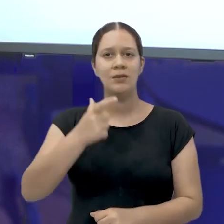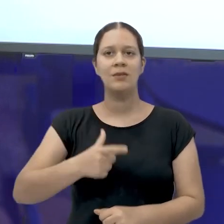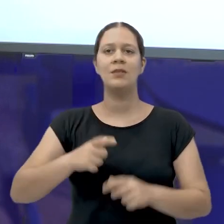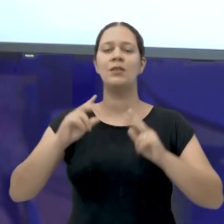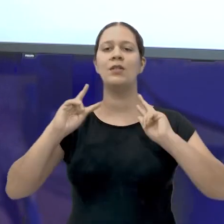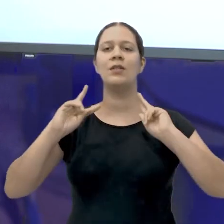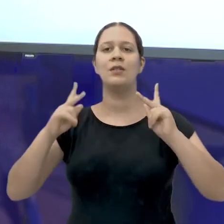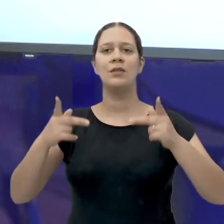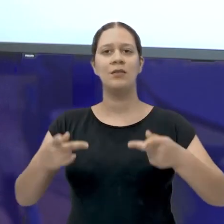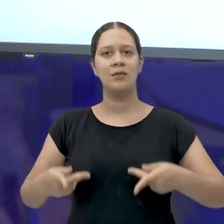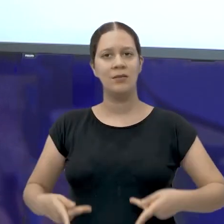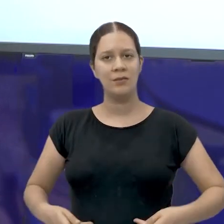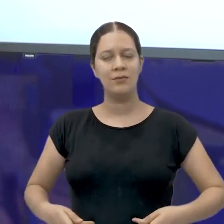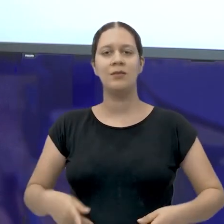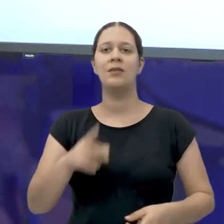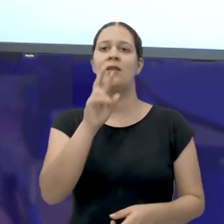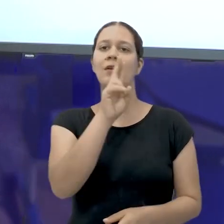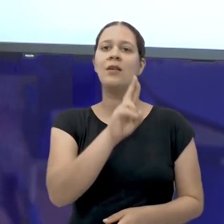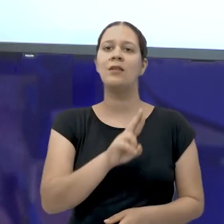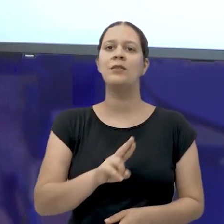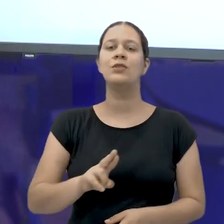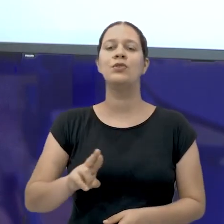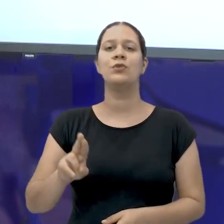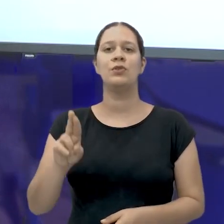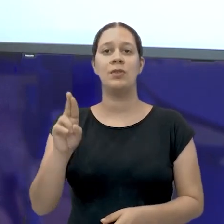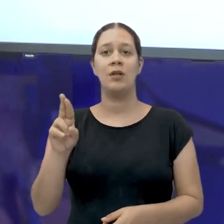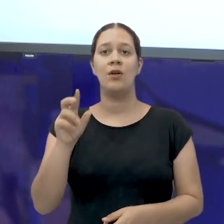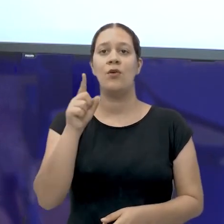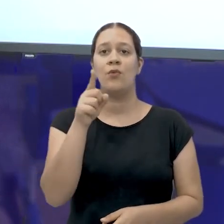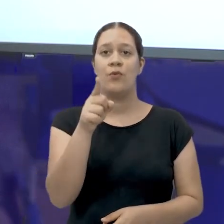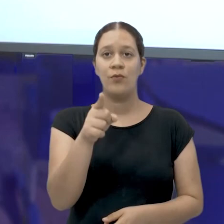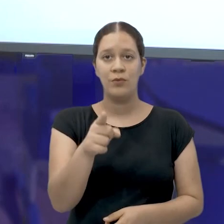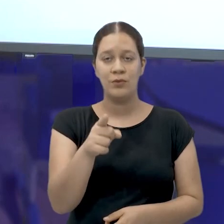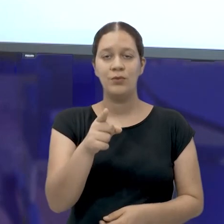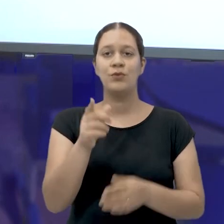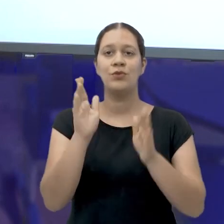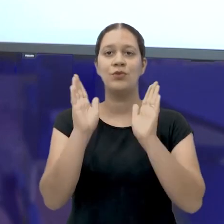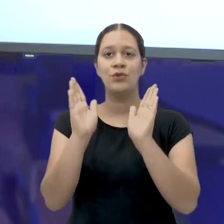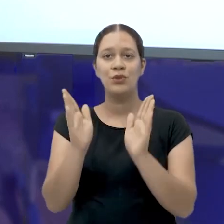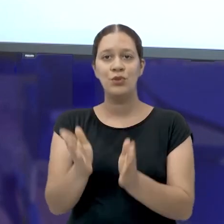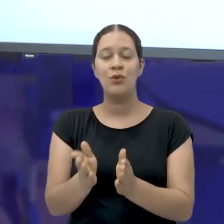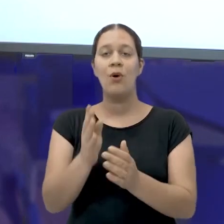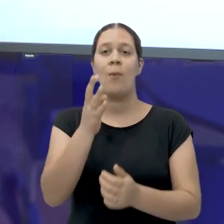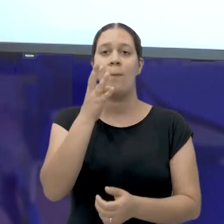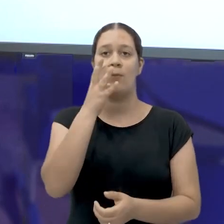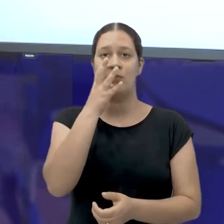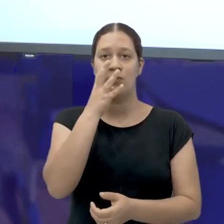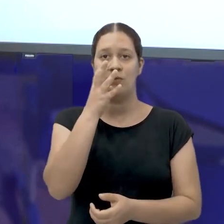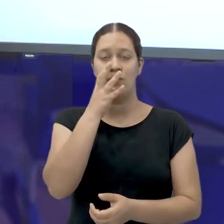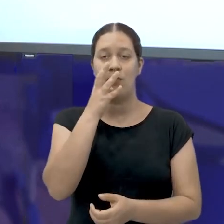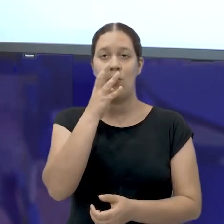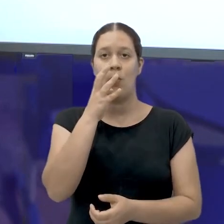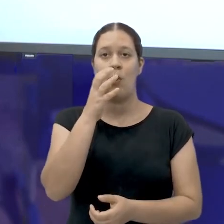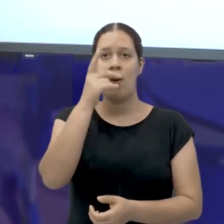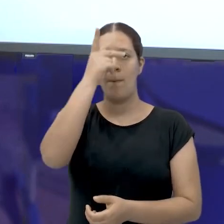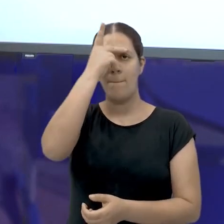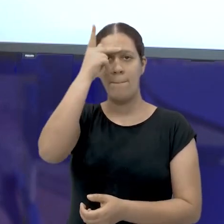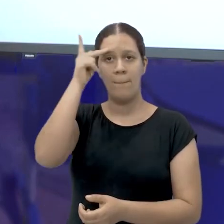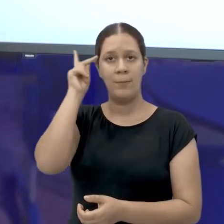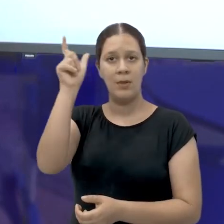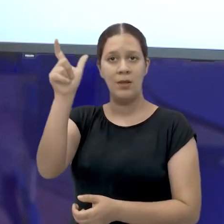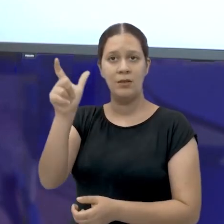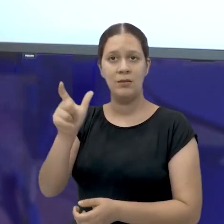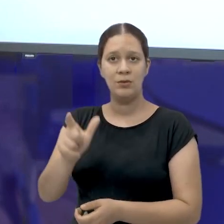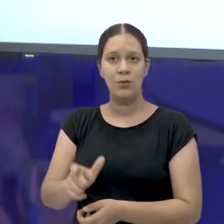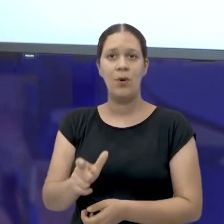dado da religiosidade. Certamente você já deve ter observado que as pessoas, todas